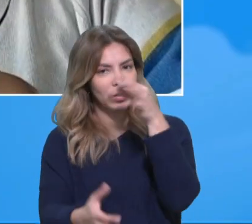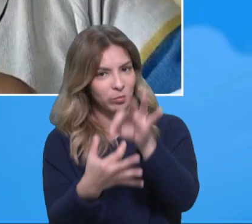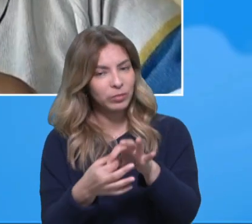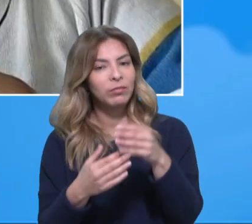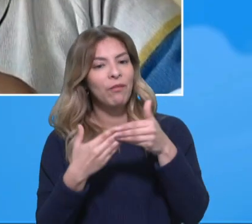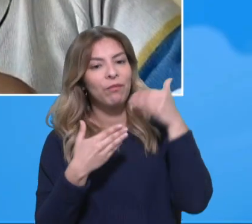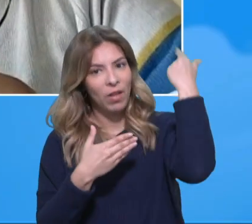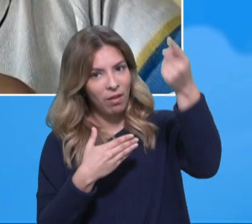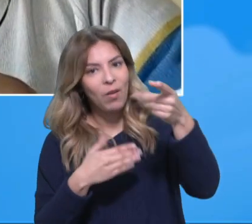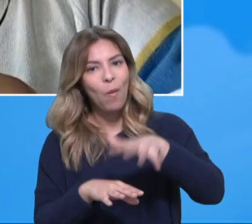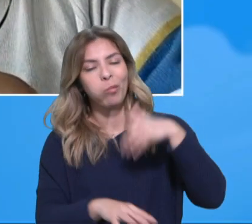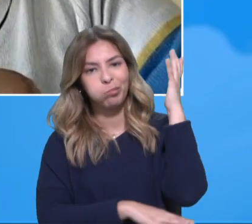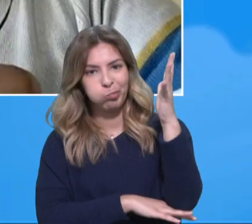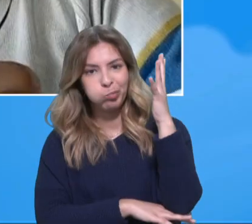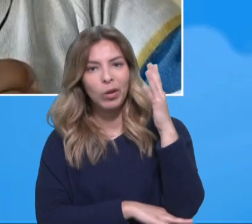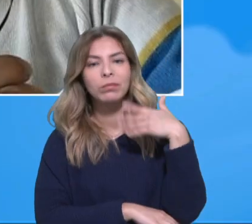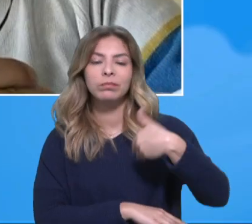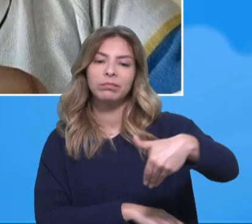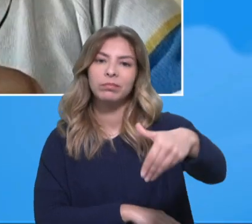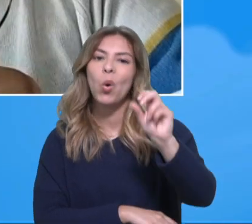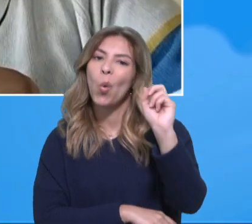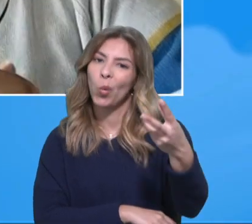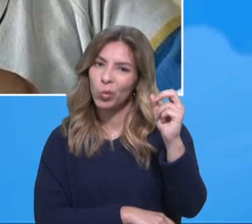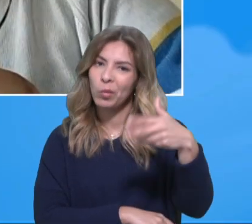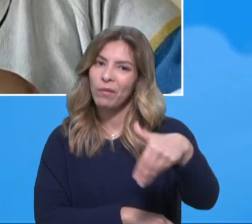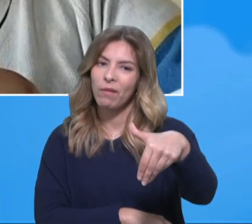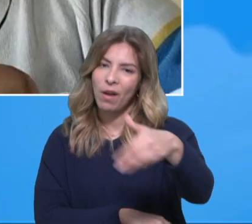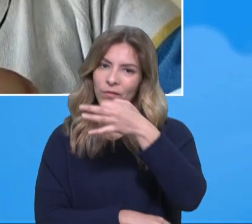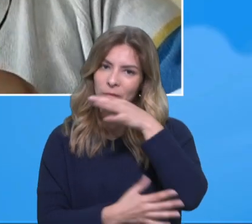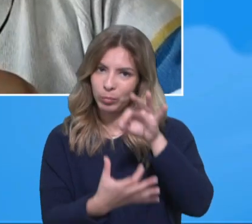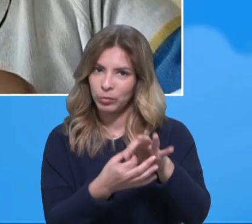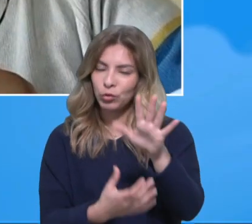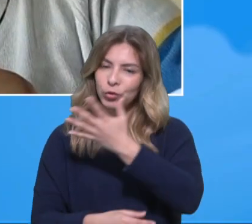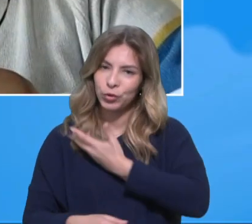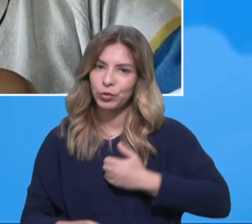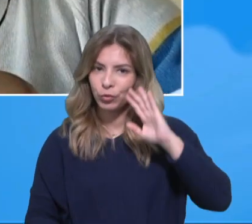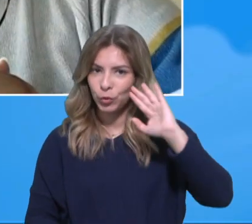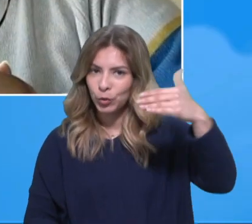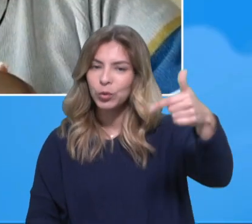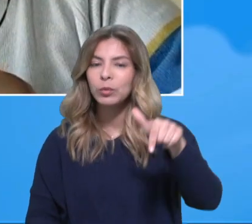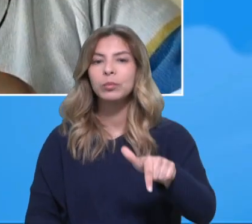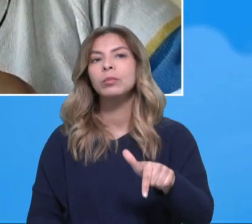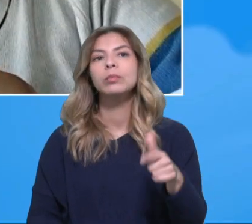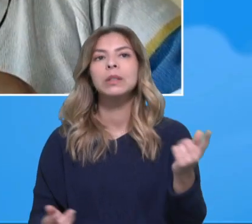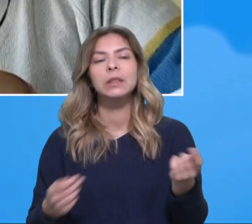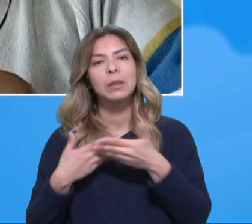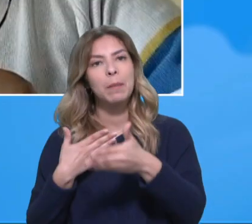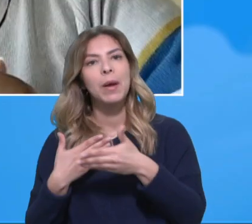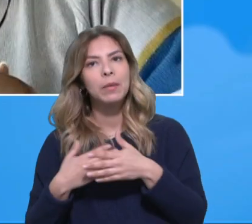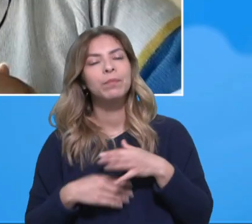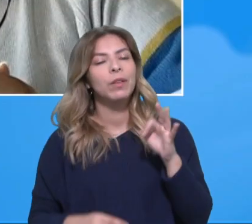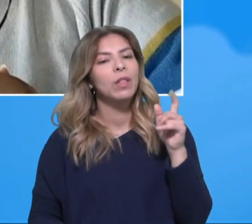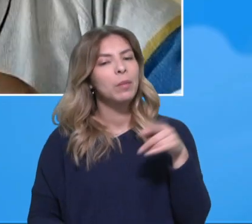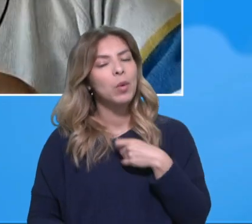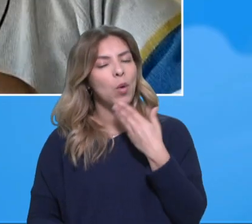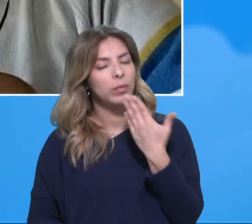esse Congresso, esta experiência que vai acontecer em outubro, da rede europeia, onde acontecem estas celebrações fortes da Semana Santa. Filipe Dias, muito obrigado